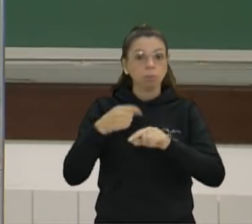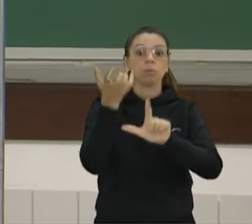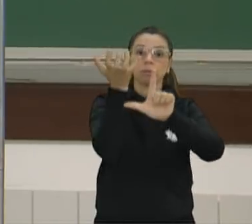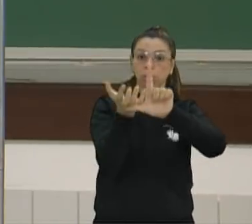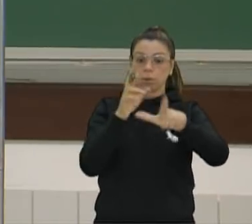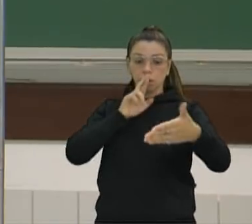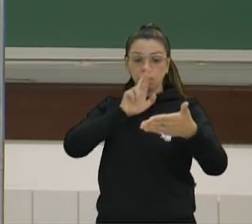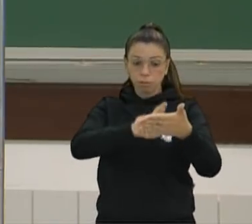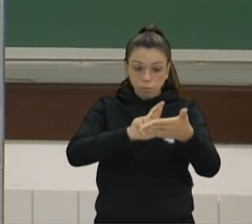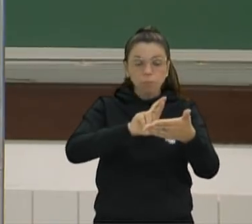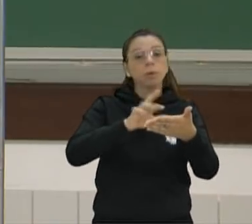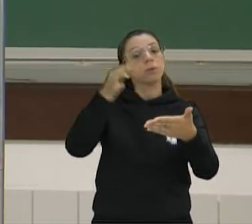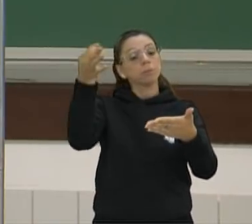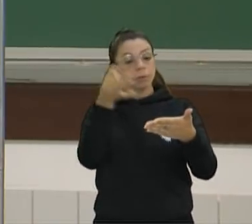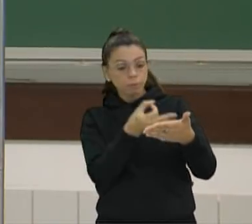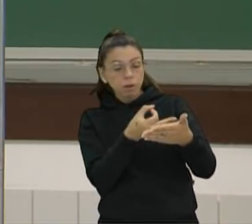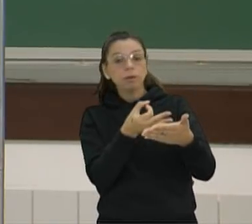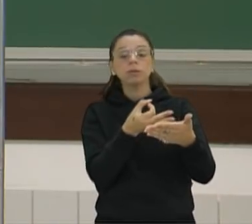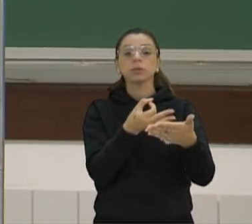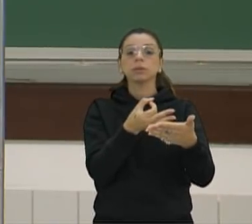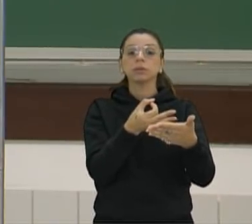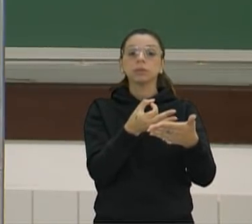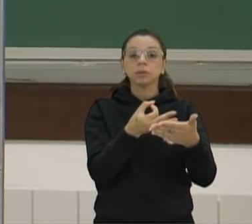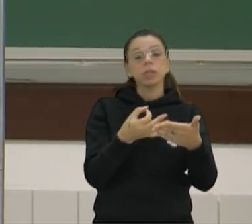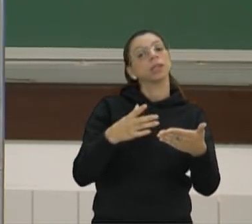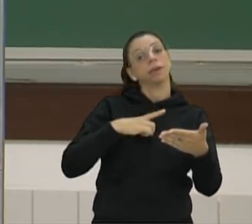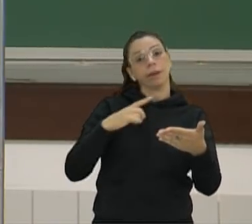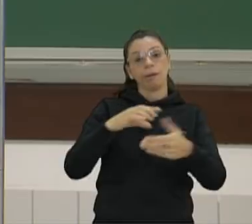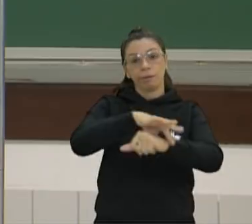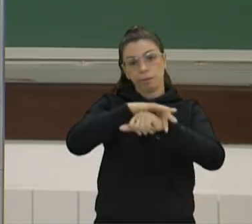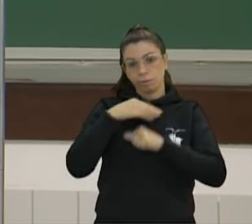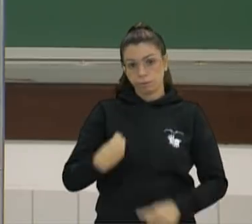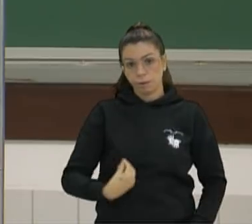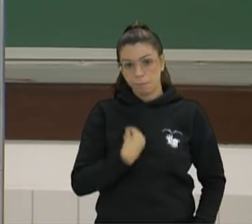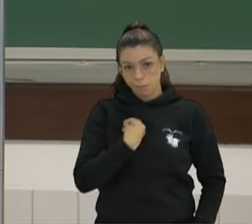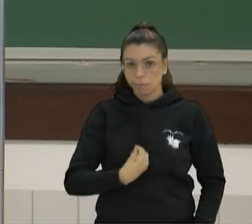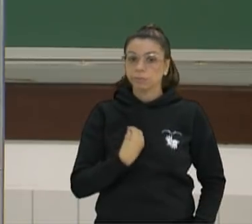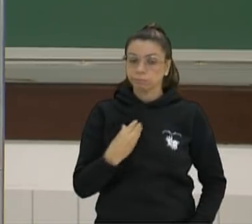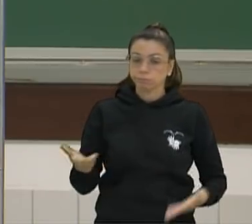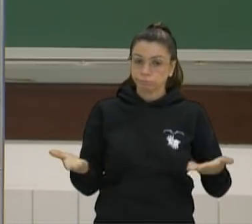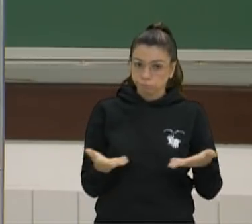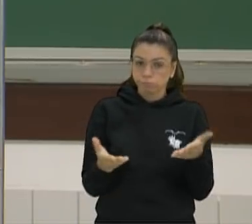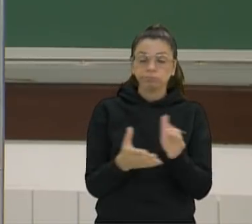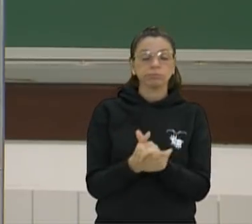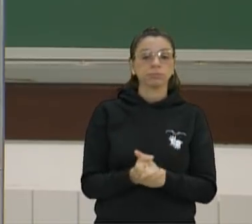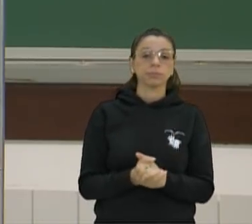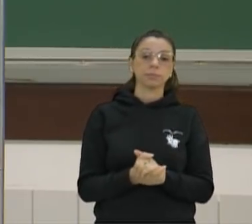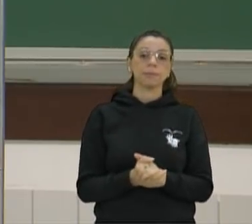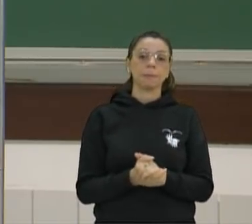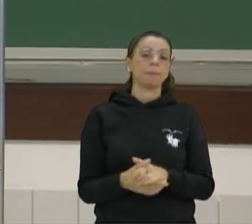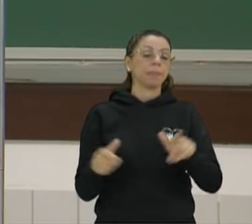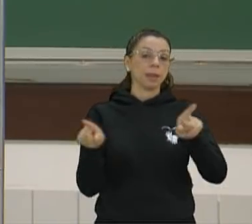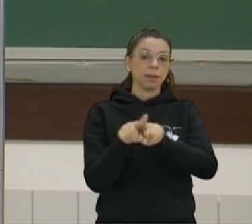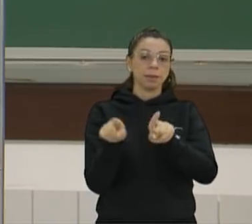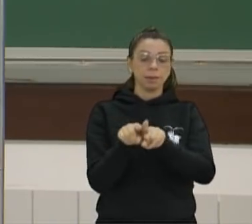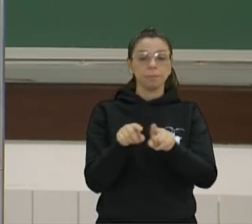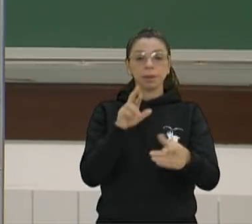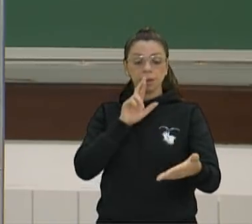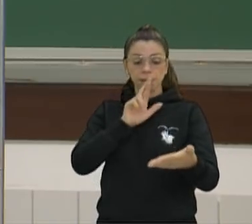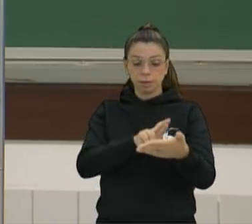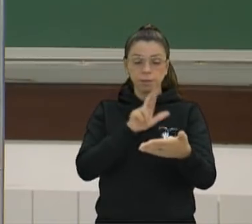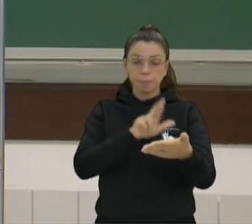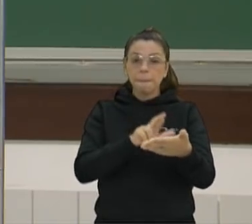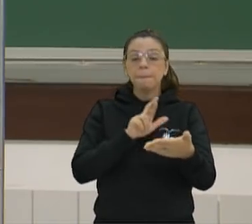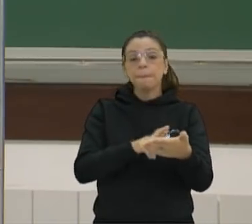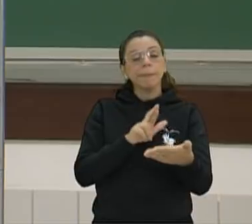as atividades direitinho, responda a atividade que vale a presença na aula de hoje, certo? E além disso, deixe as atividades dos professores